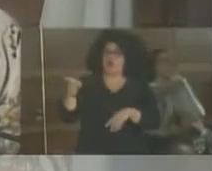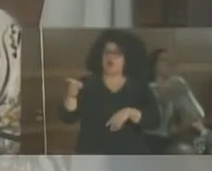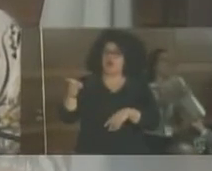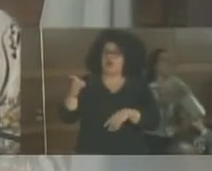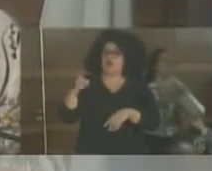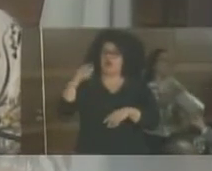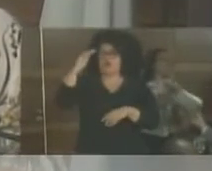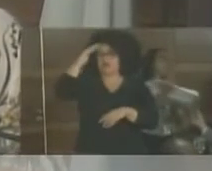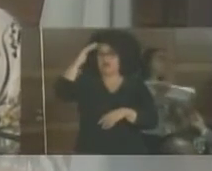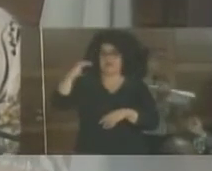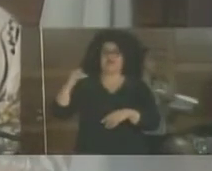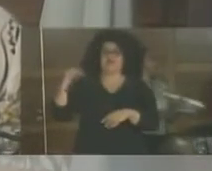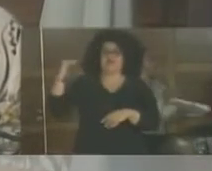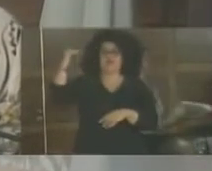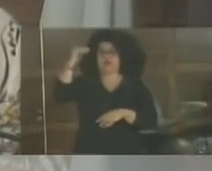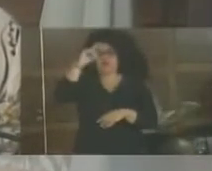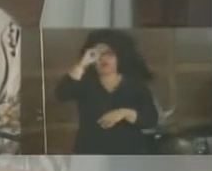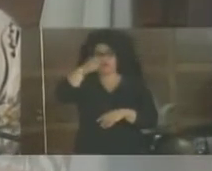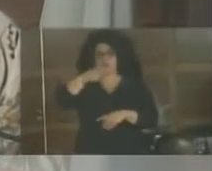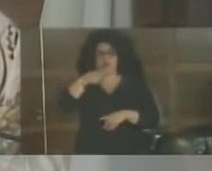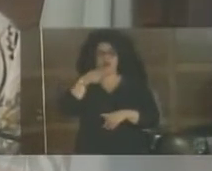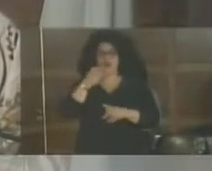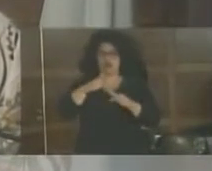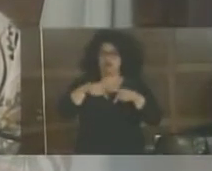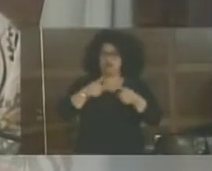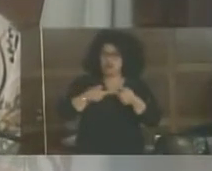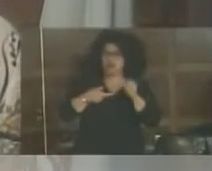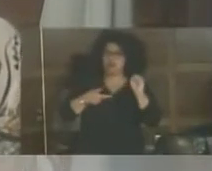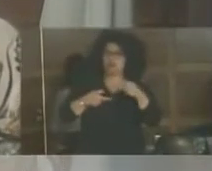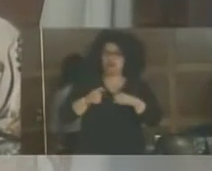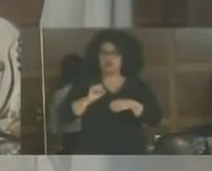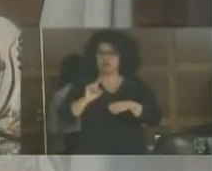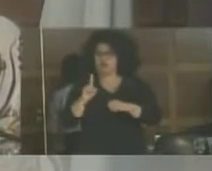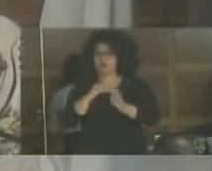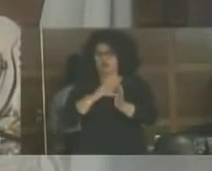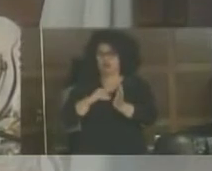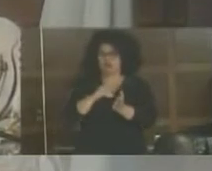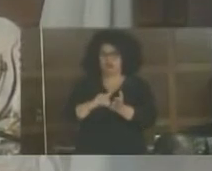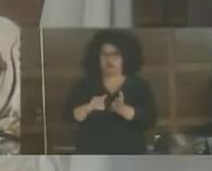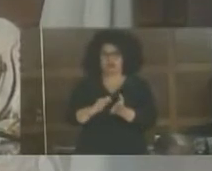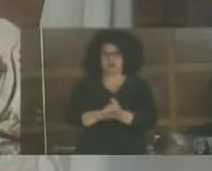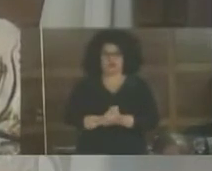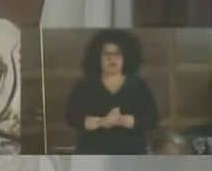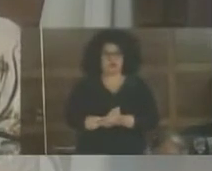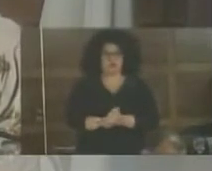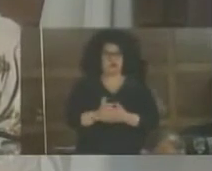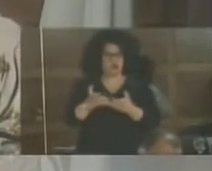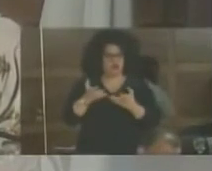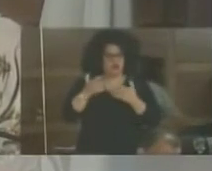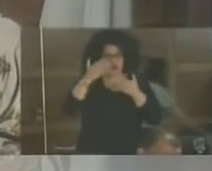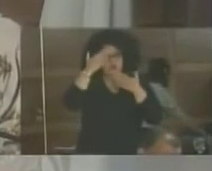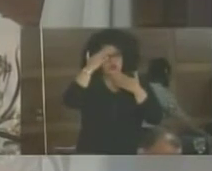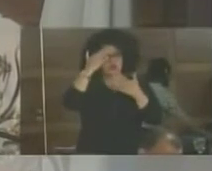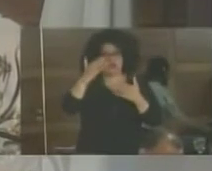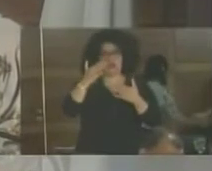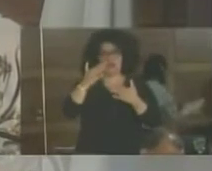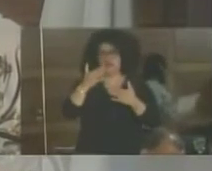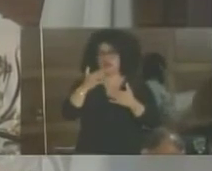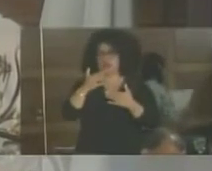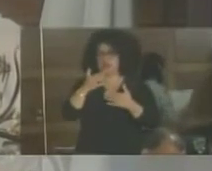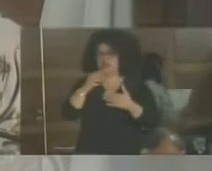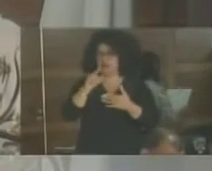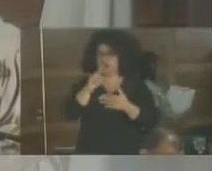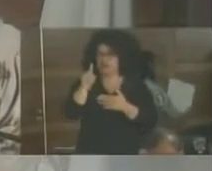autoridade máxima e que determina as ações aí para os secretários. Agradecer às RAs, que têm